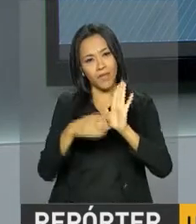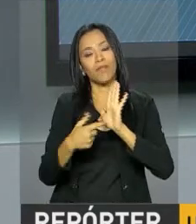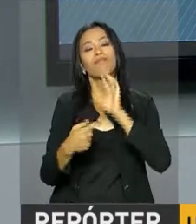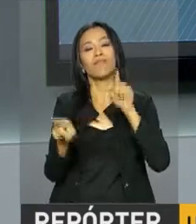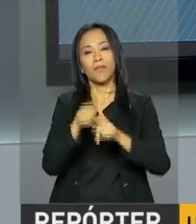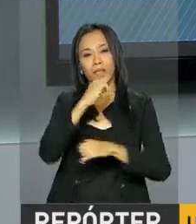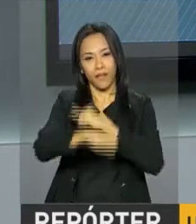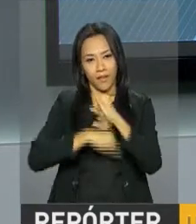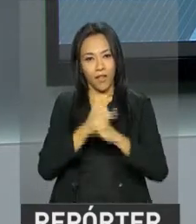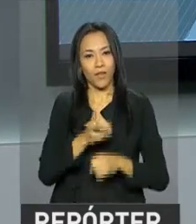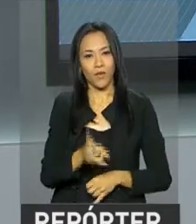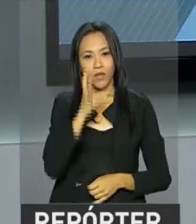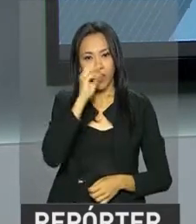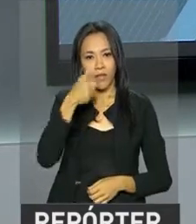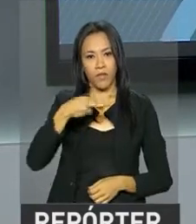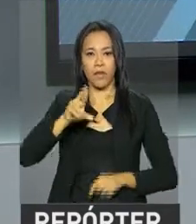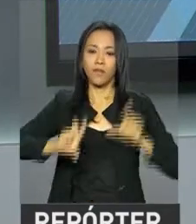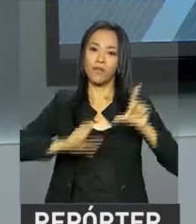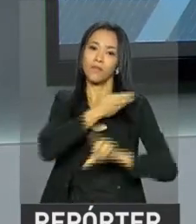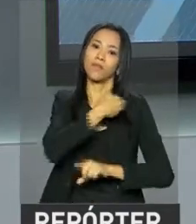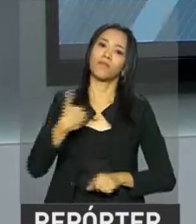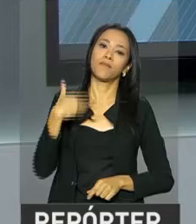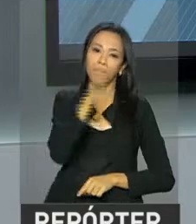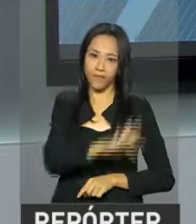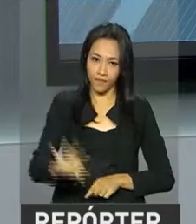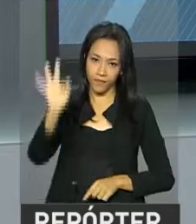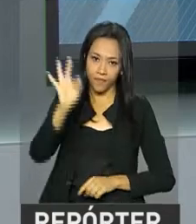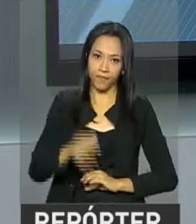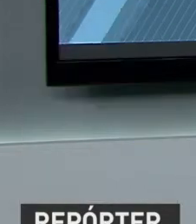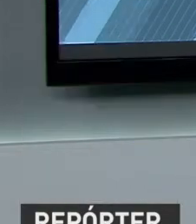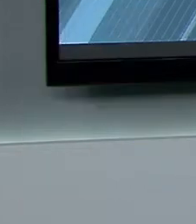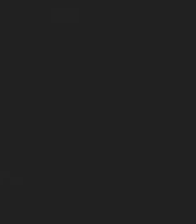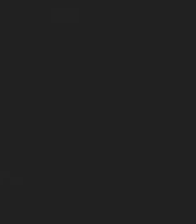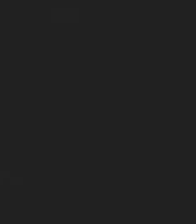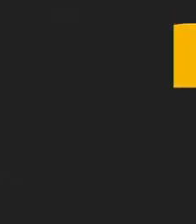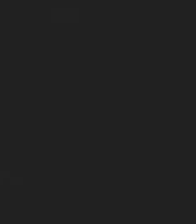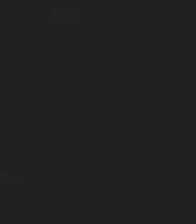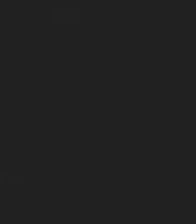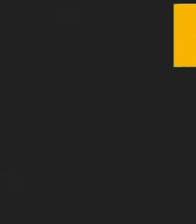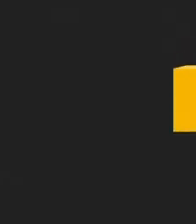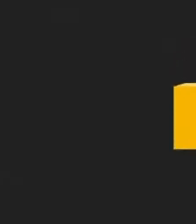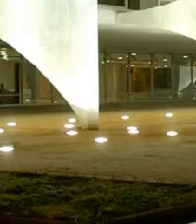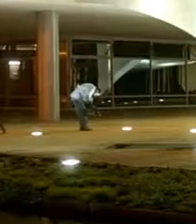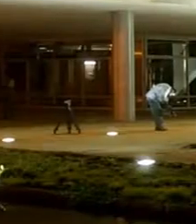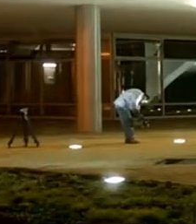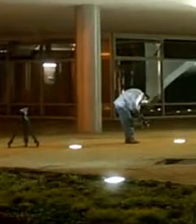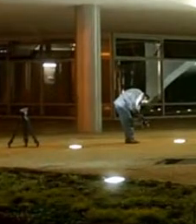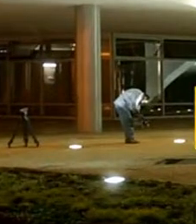internet. Continue com a gente aqui na NBR, a TV do Governo Federal.